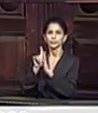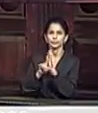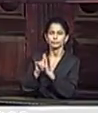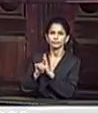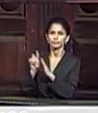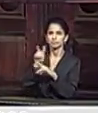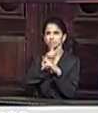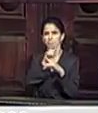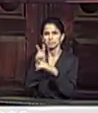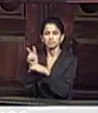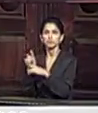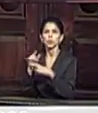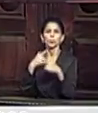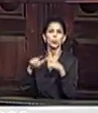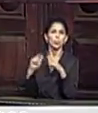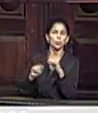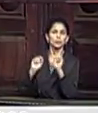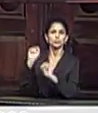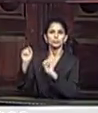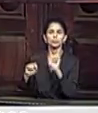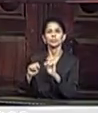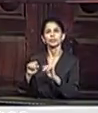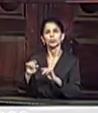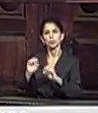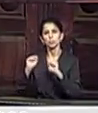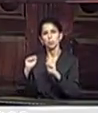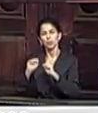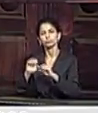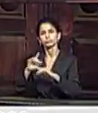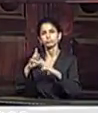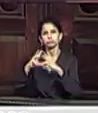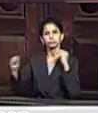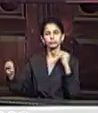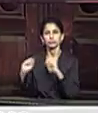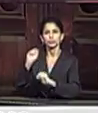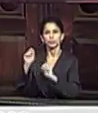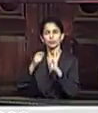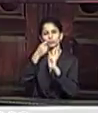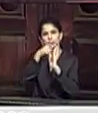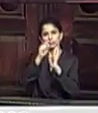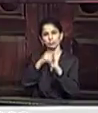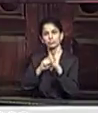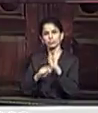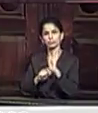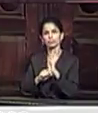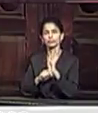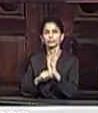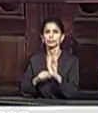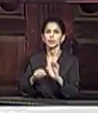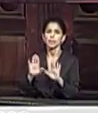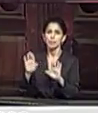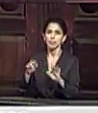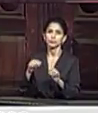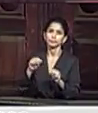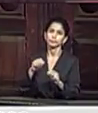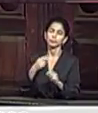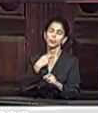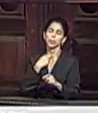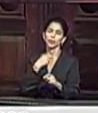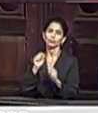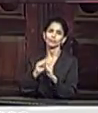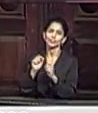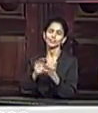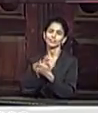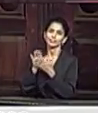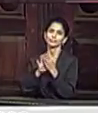olha os problemas, que aponta quando a embarcação chegou fora da hora e não pode fazer nada.